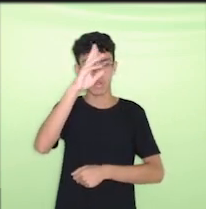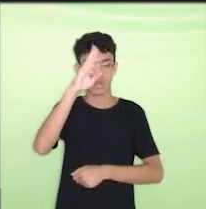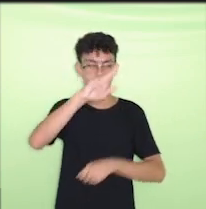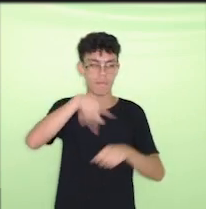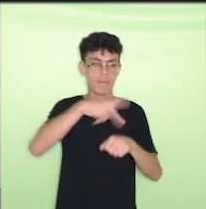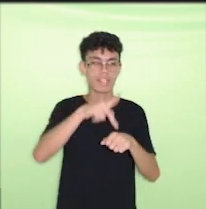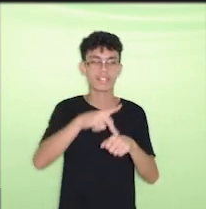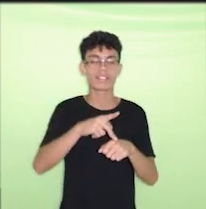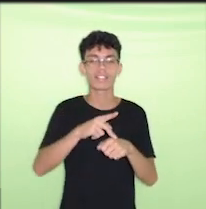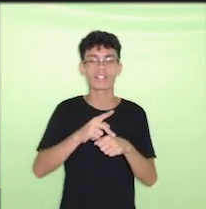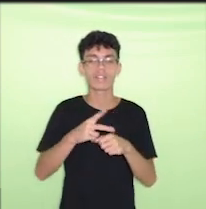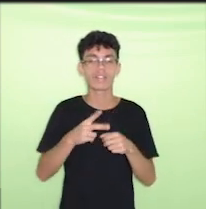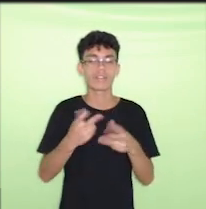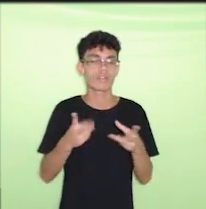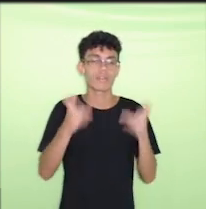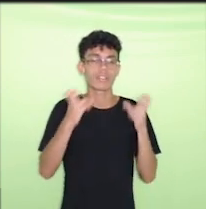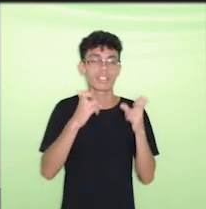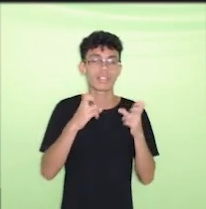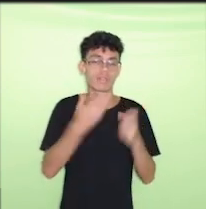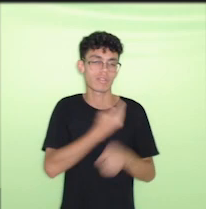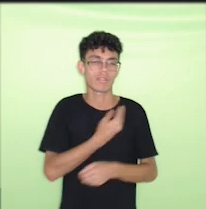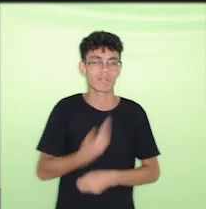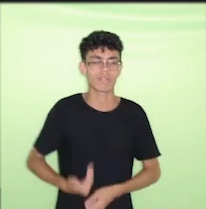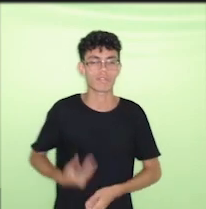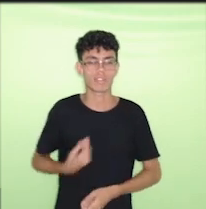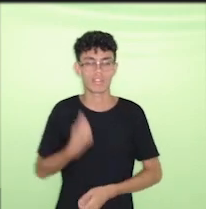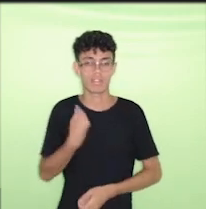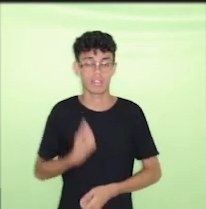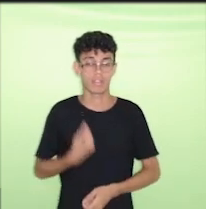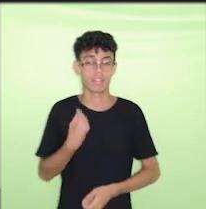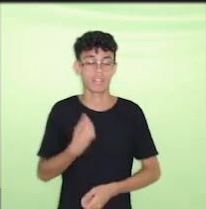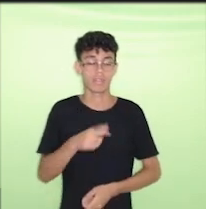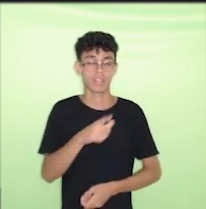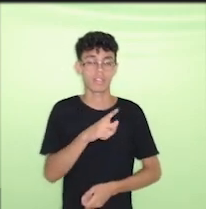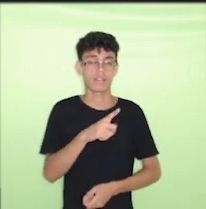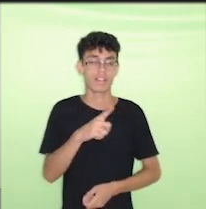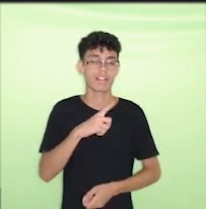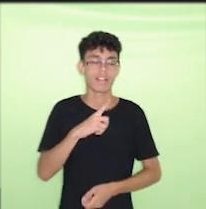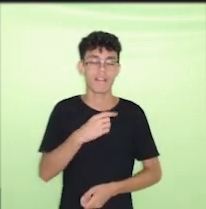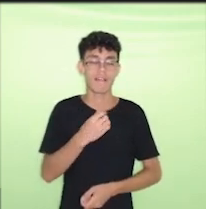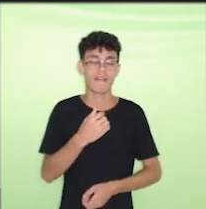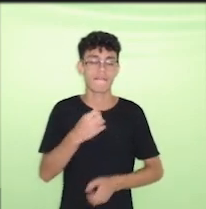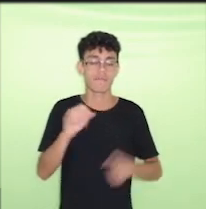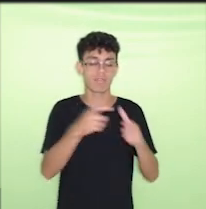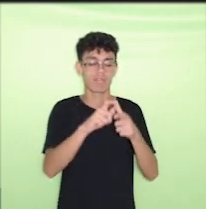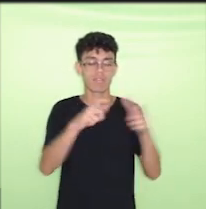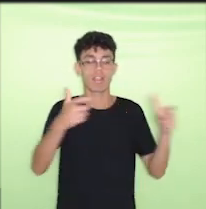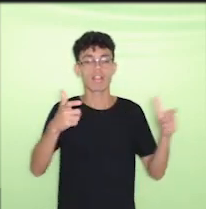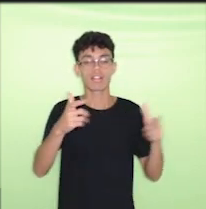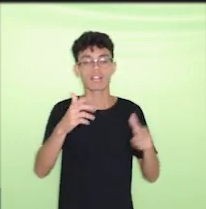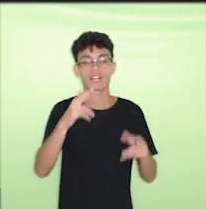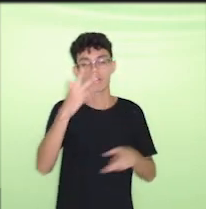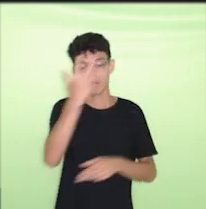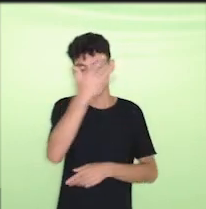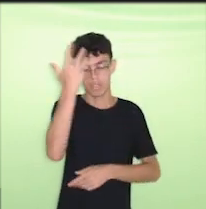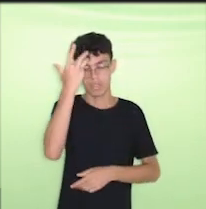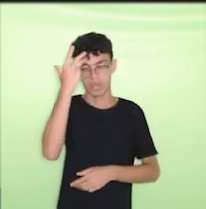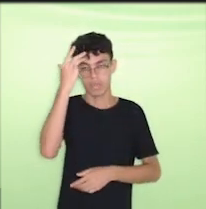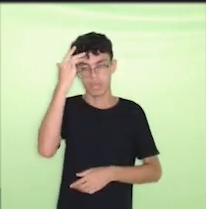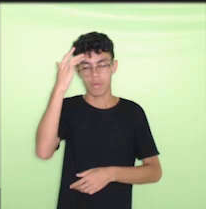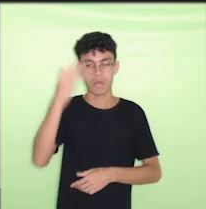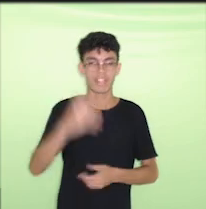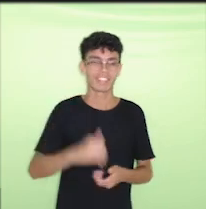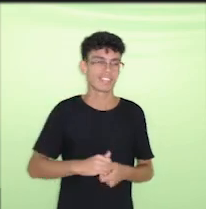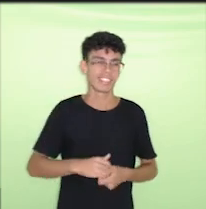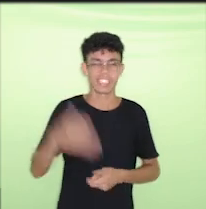nítido até hoje, né, pelo governo que a gente está vivendo, que um monte de gente apagou várias memórias de ditadura, de torturas,